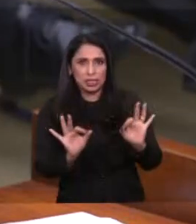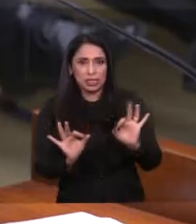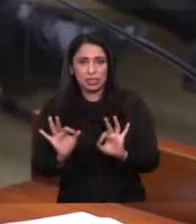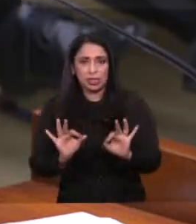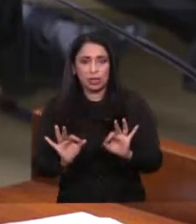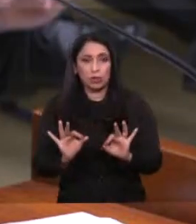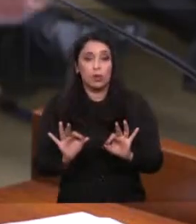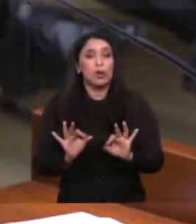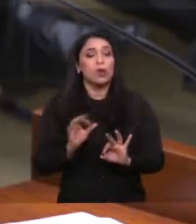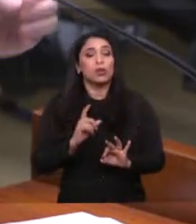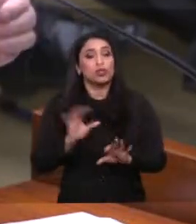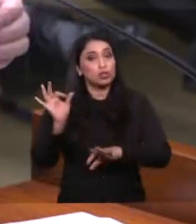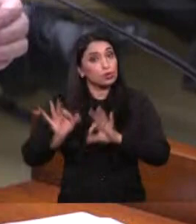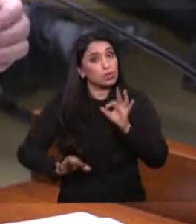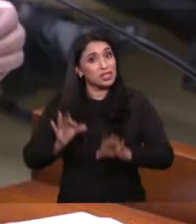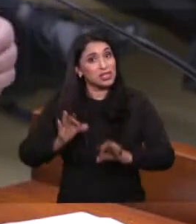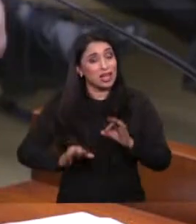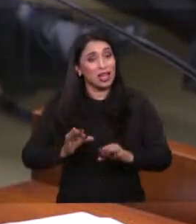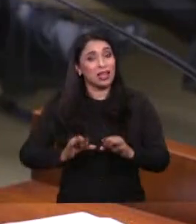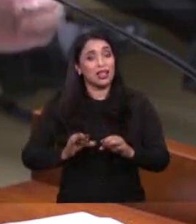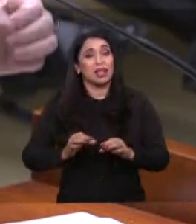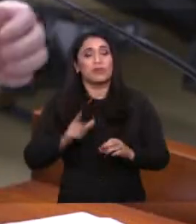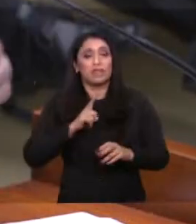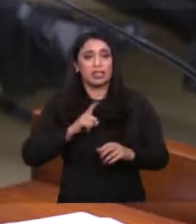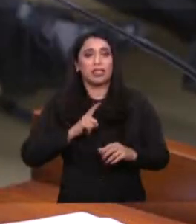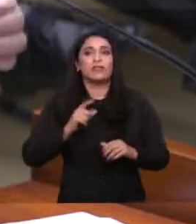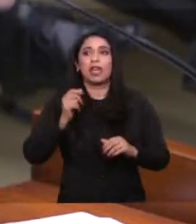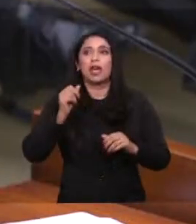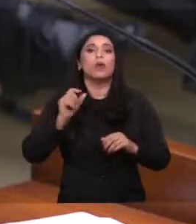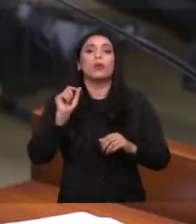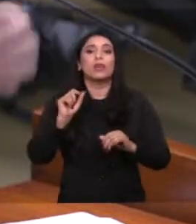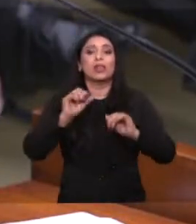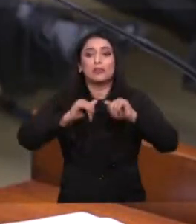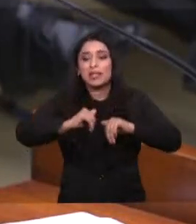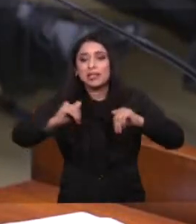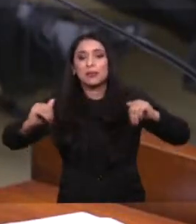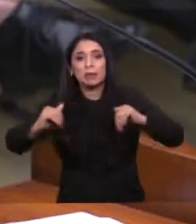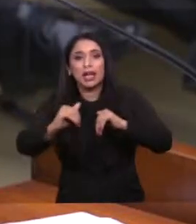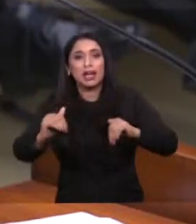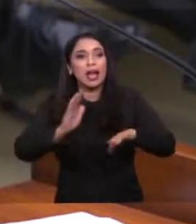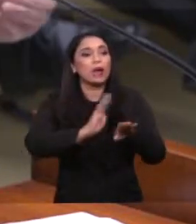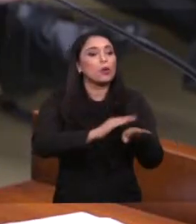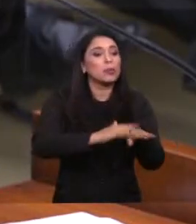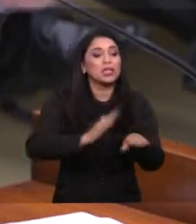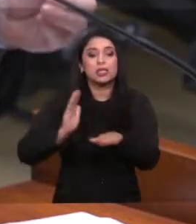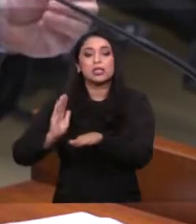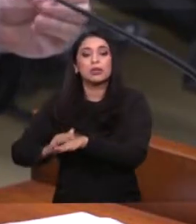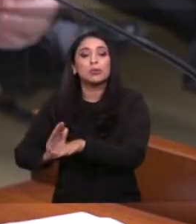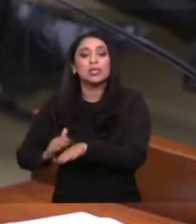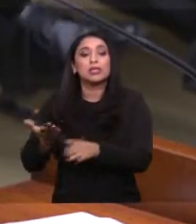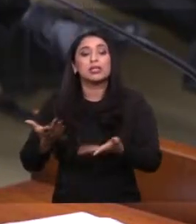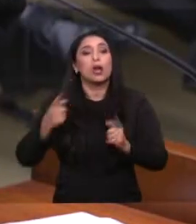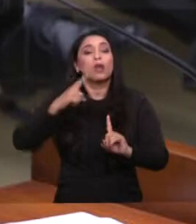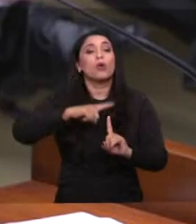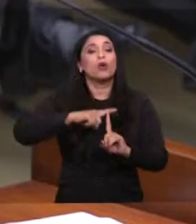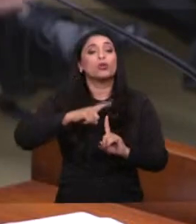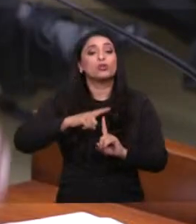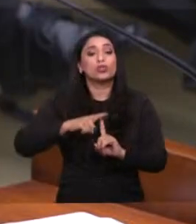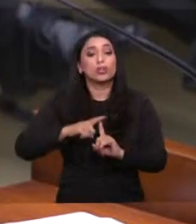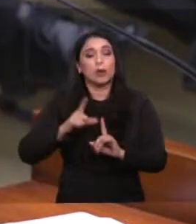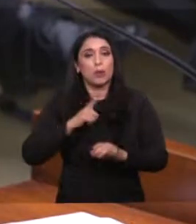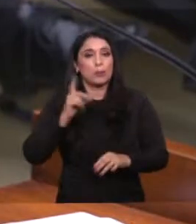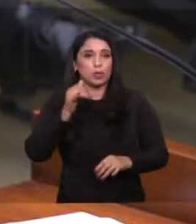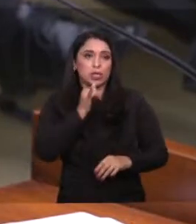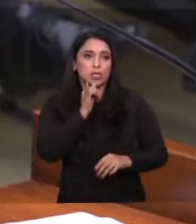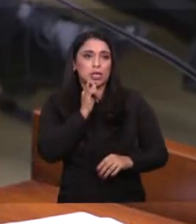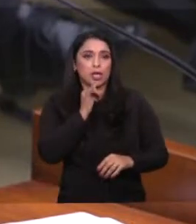judiciária viabilizar a cisão de competências, repito, onde for possível, tal como ocorre no DIPO da capital de